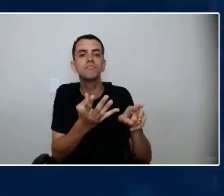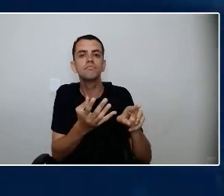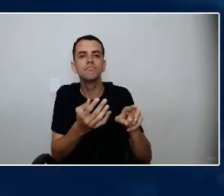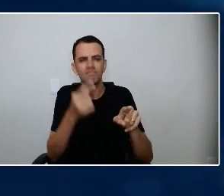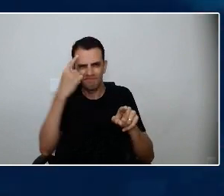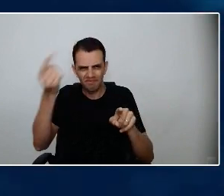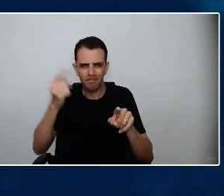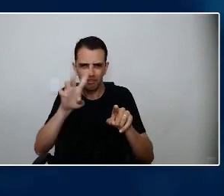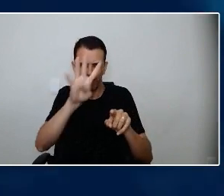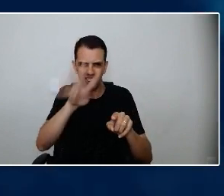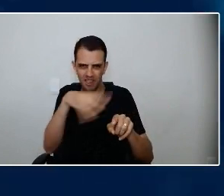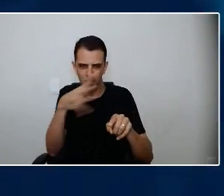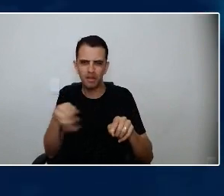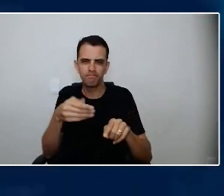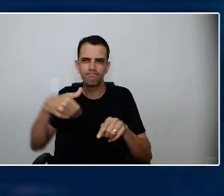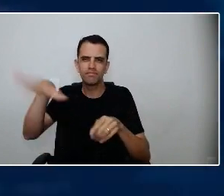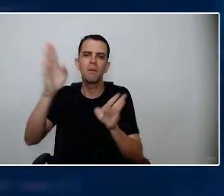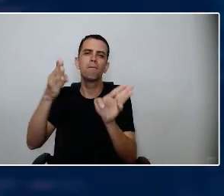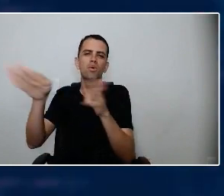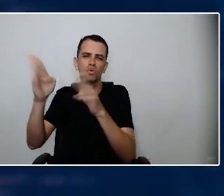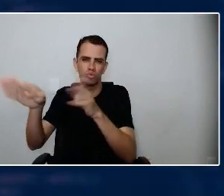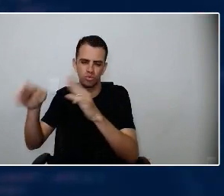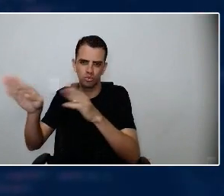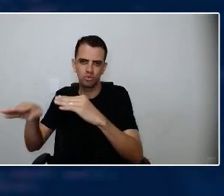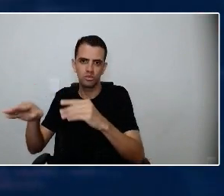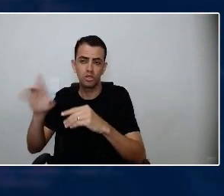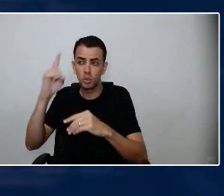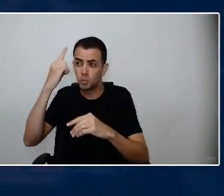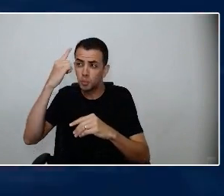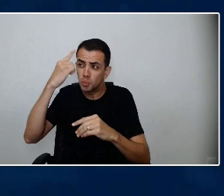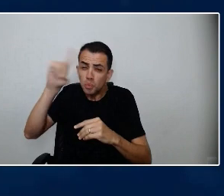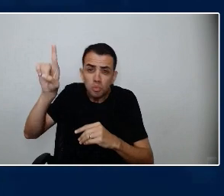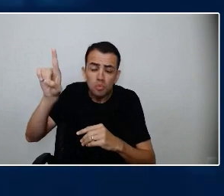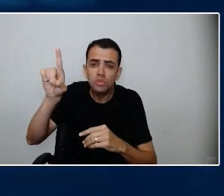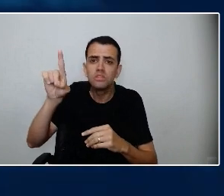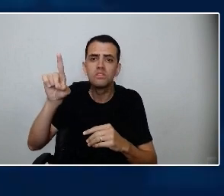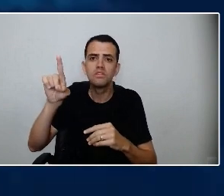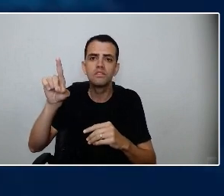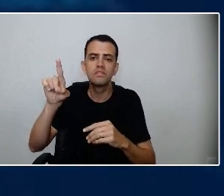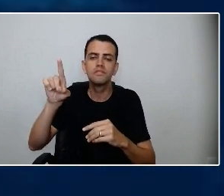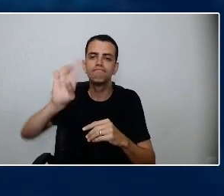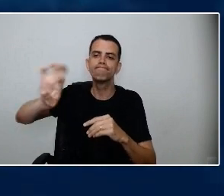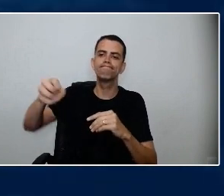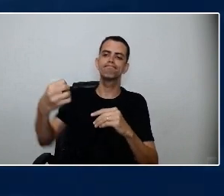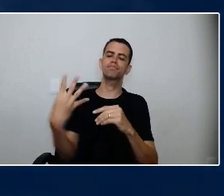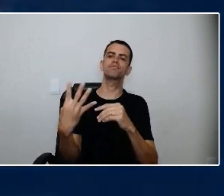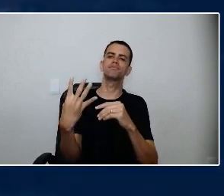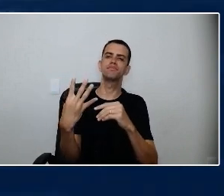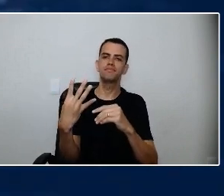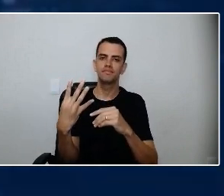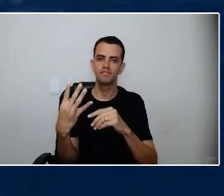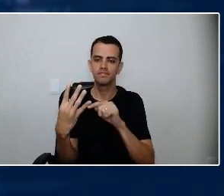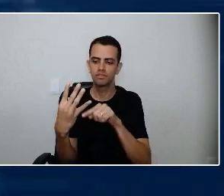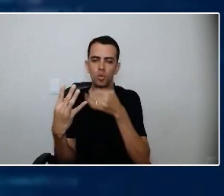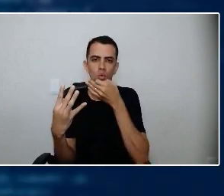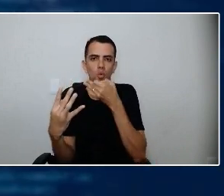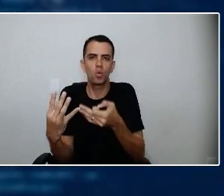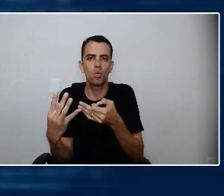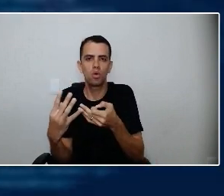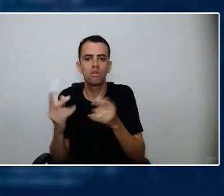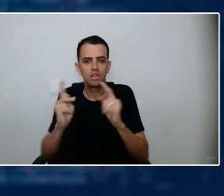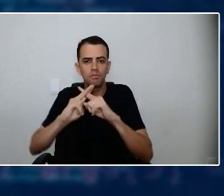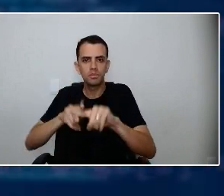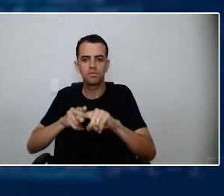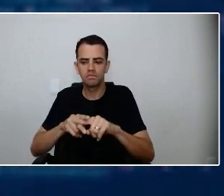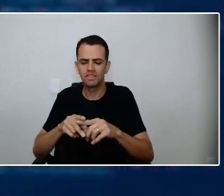para produção aí às vezes não dá nem um dia e vem lá uma uma uma sugestão você fala Hum vou ter que